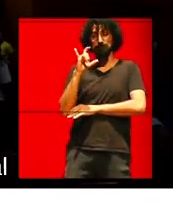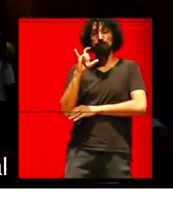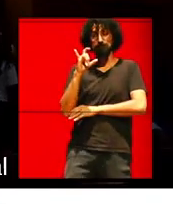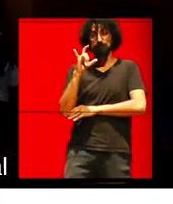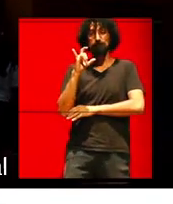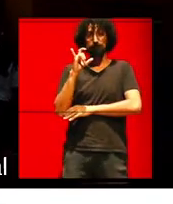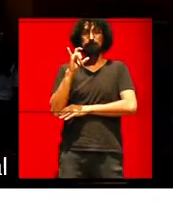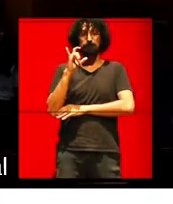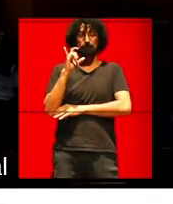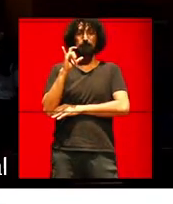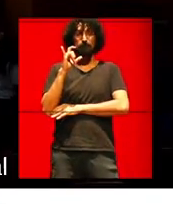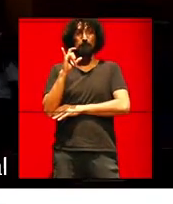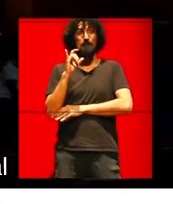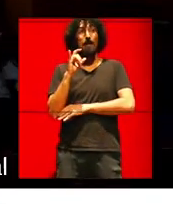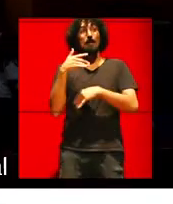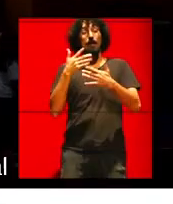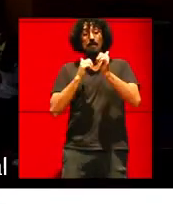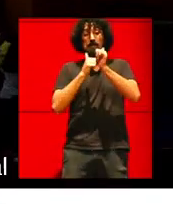Oi.